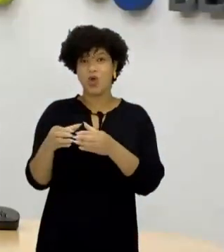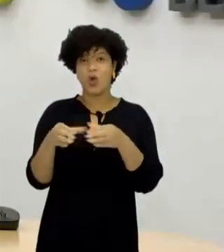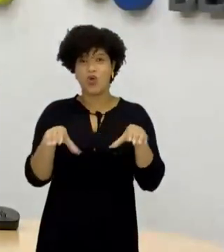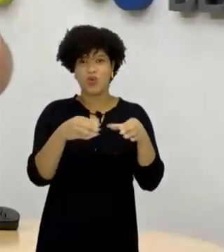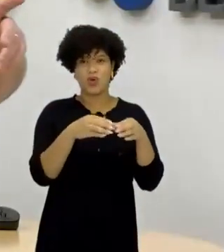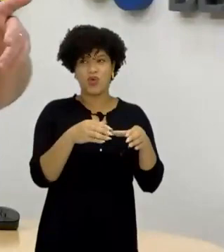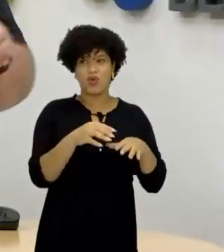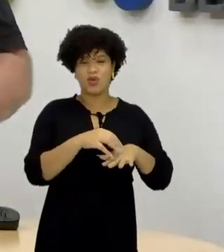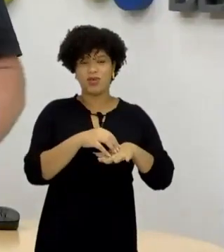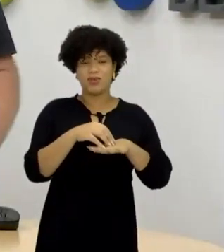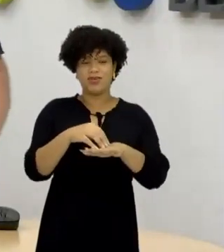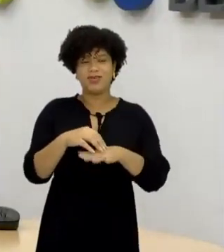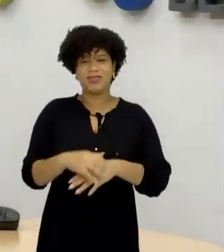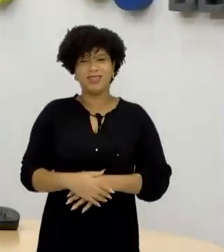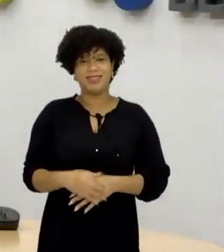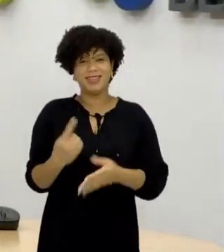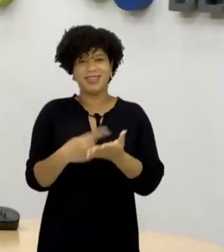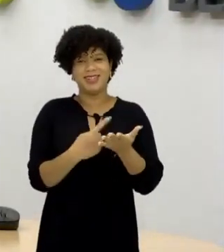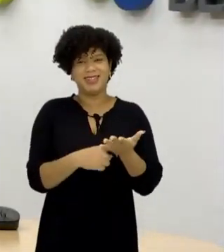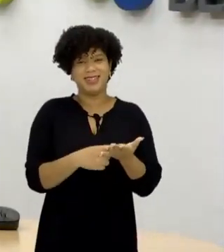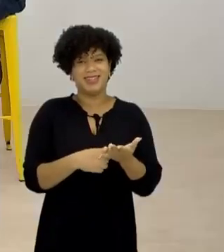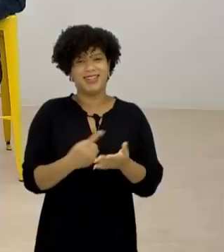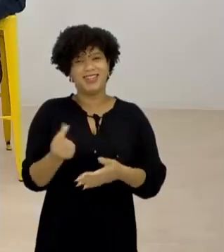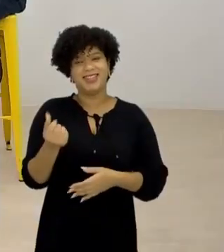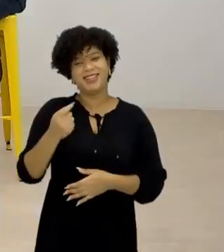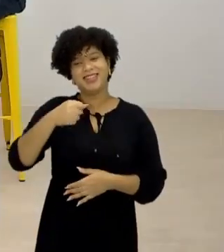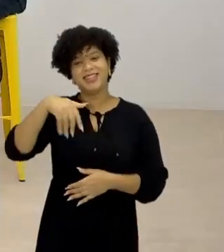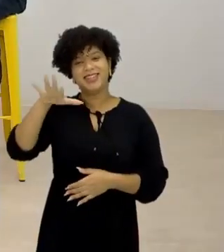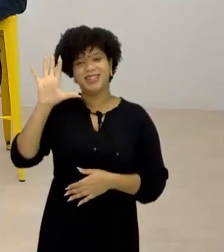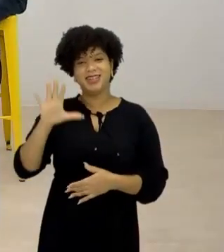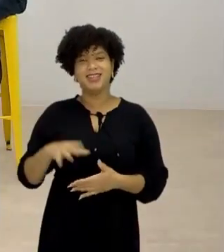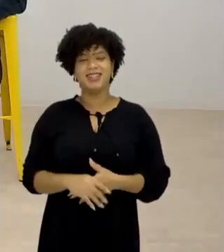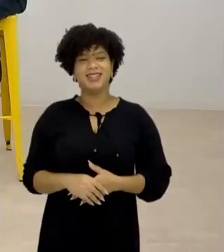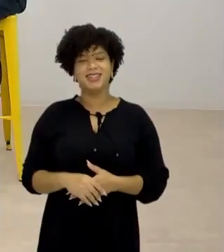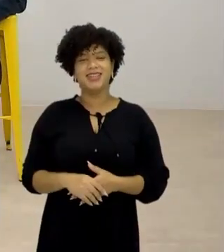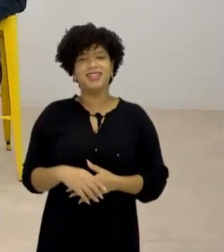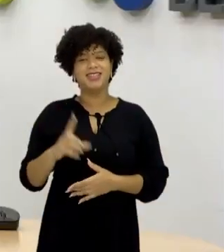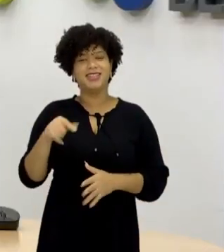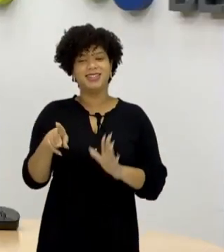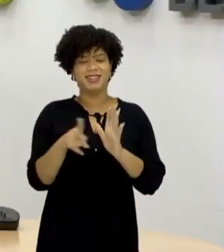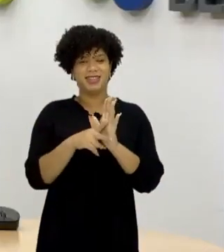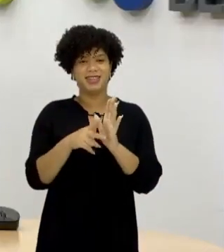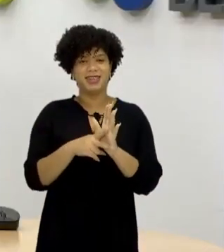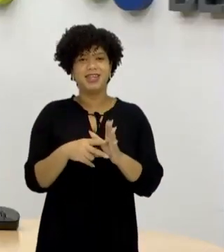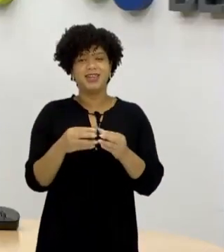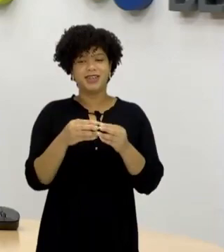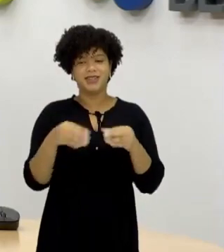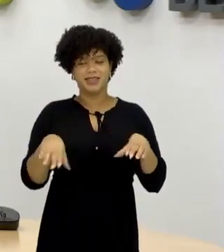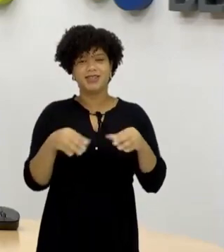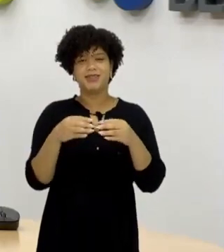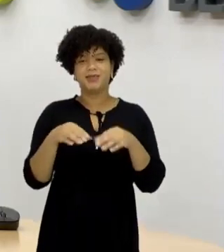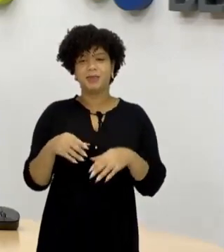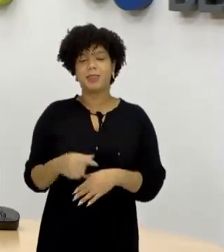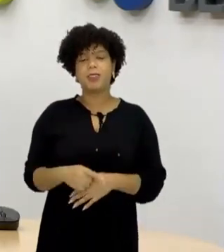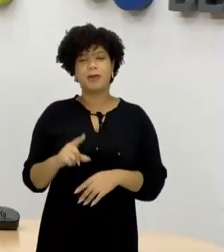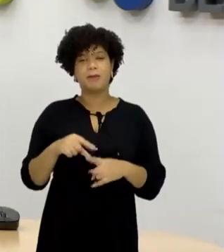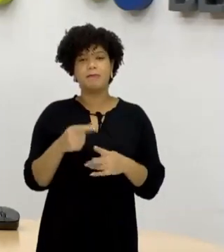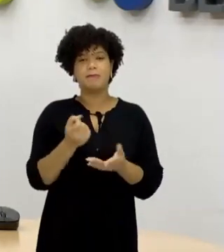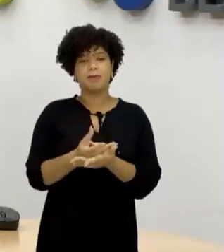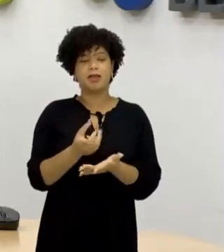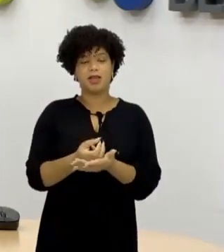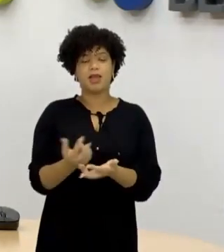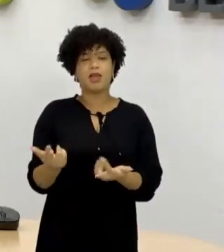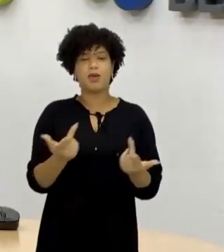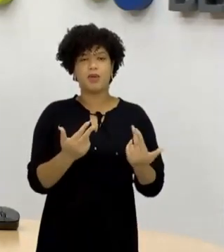lá. É que eles combinam os preços, né? Virou um cartel, né? É o cartel dos ovos. Né? Você fala cartel, é o mesmo preço, né? Você fala, qual é o preço? É o